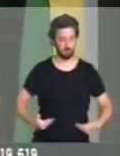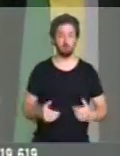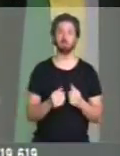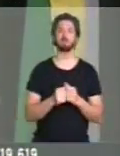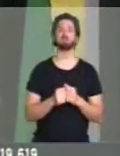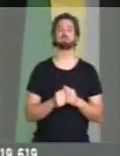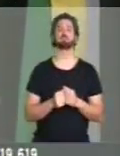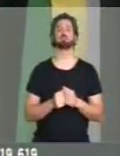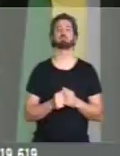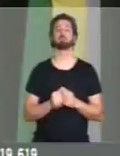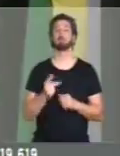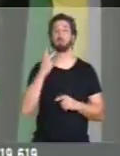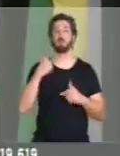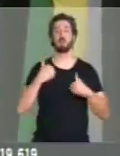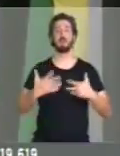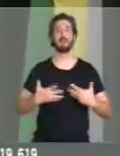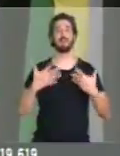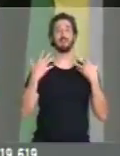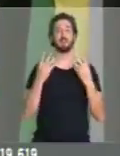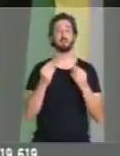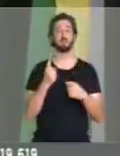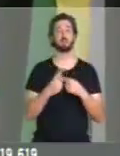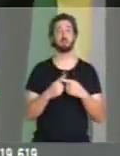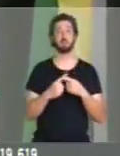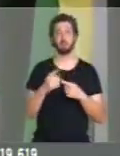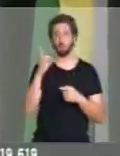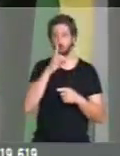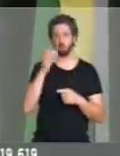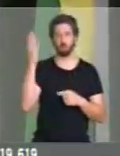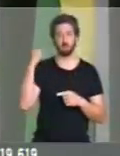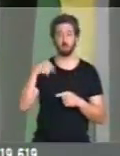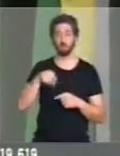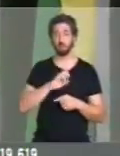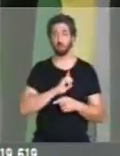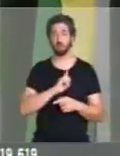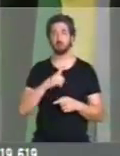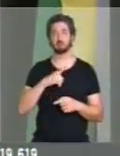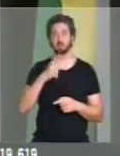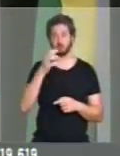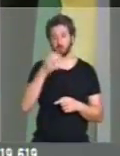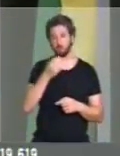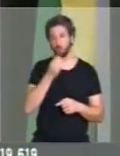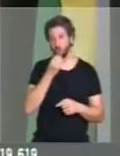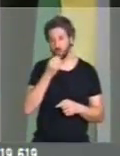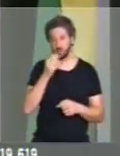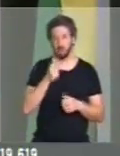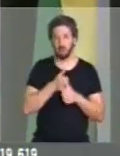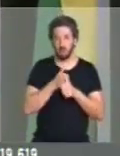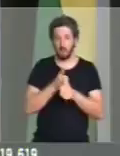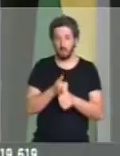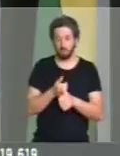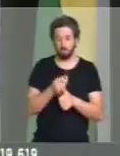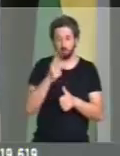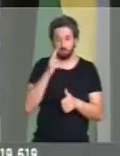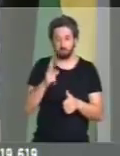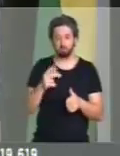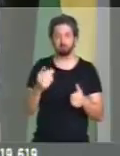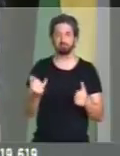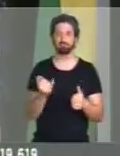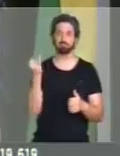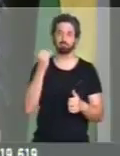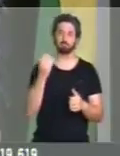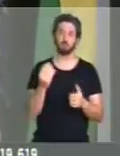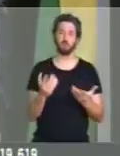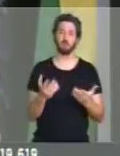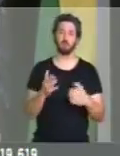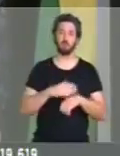tribuna, dizer da minha alegria de ver que, nesse domingo, nós tivemos a oportunidade de acompanhar um momento muito importante para a